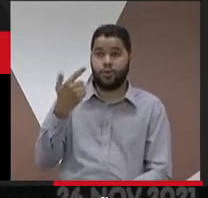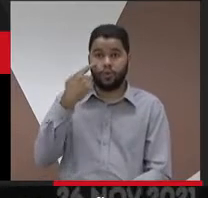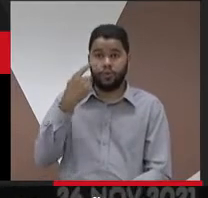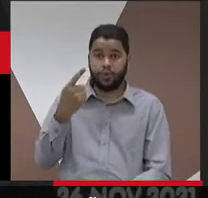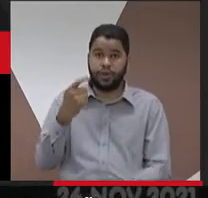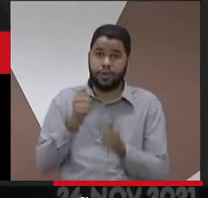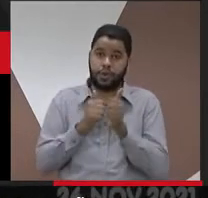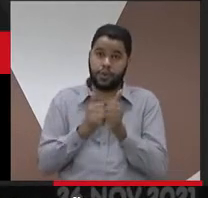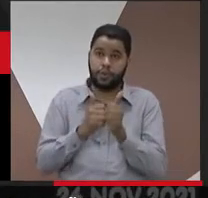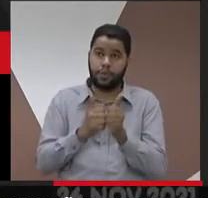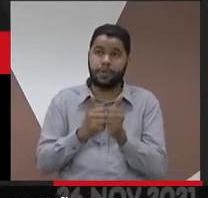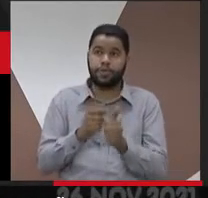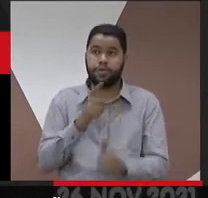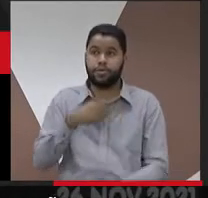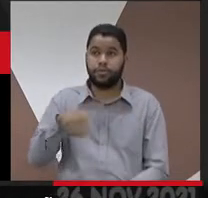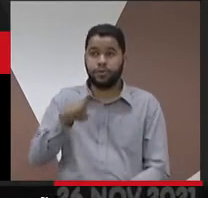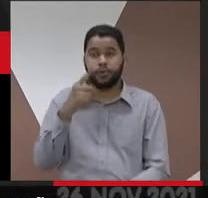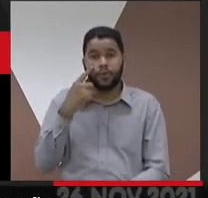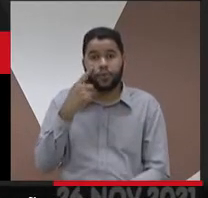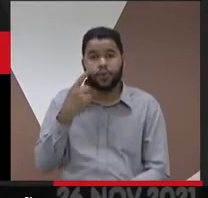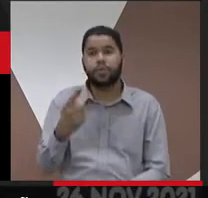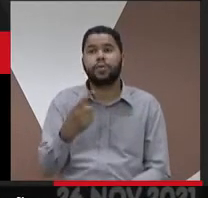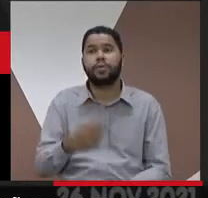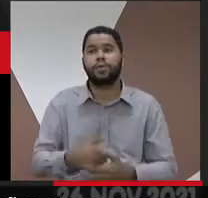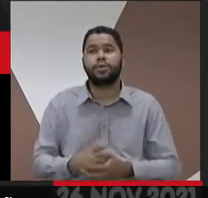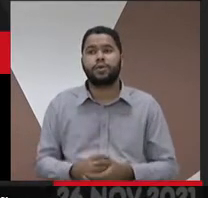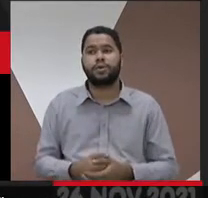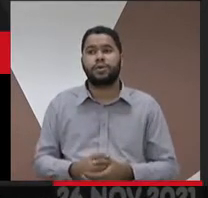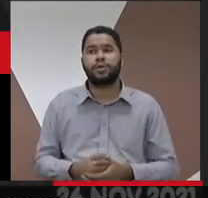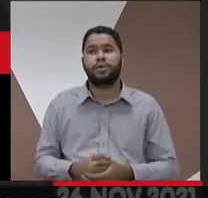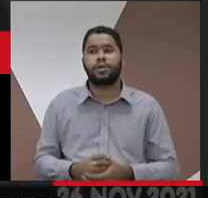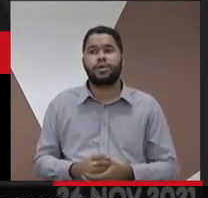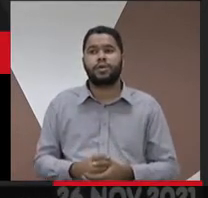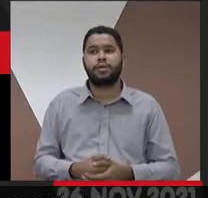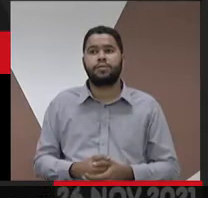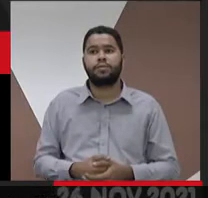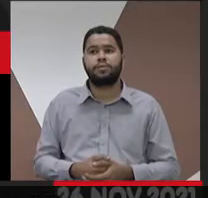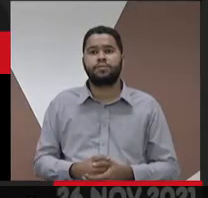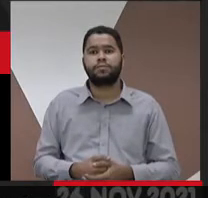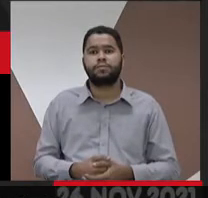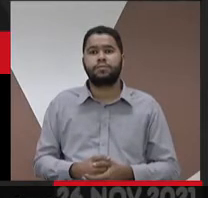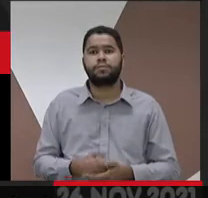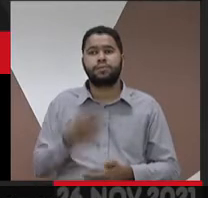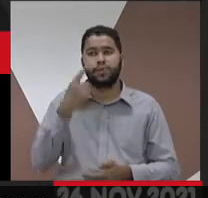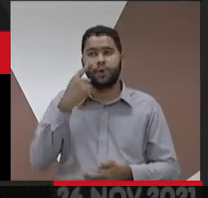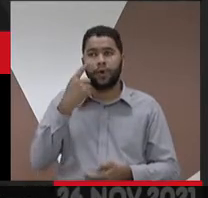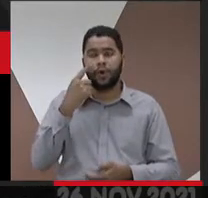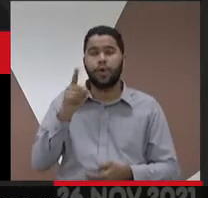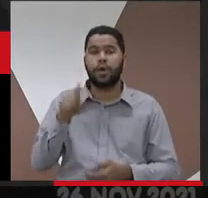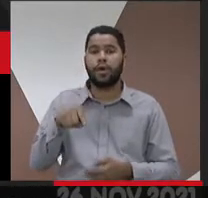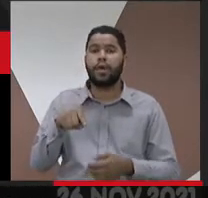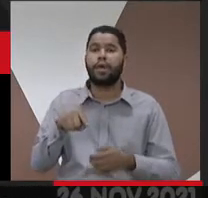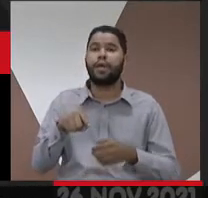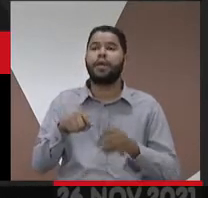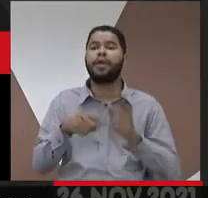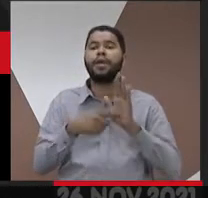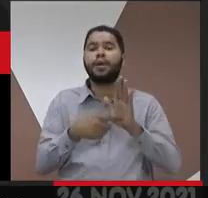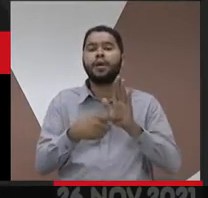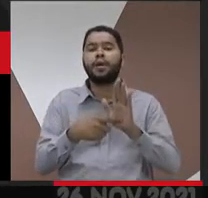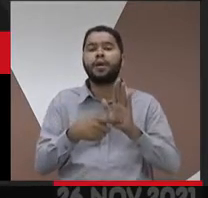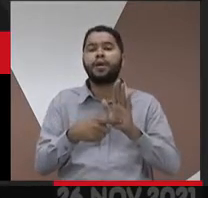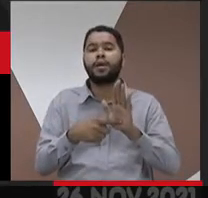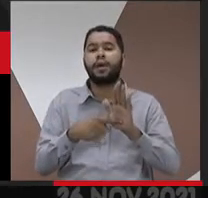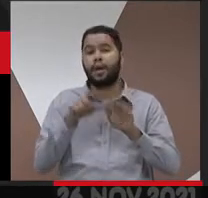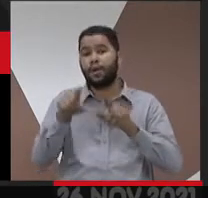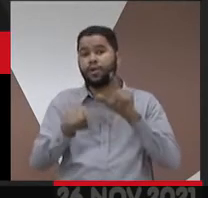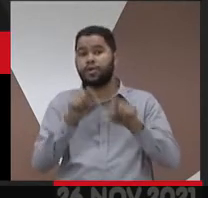acompanhando. Se os senhores virem, o traçado original era essa alça cinza, que a gente está chamando a antiga